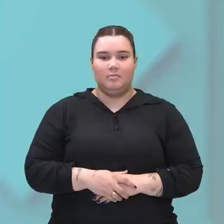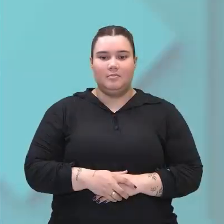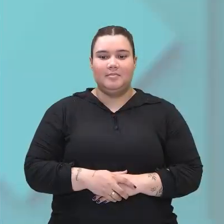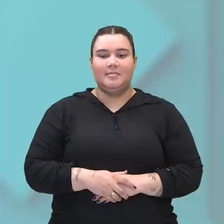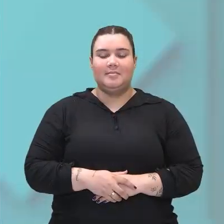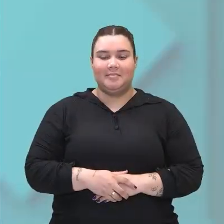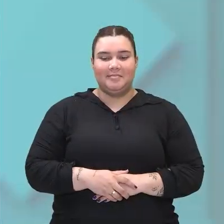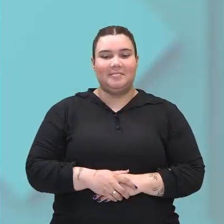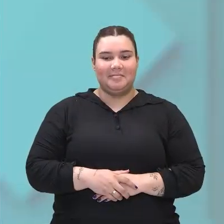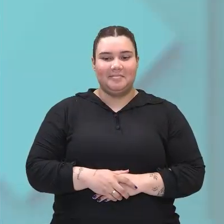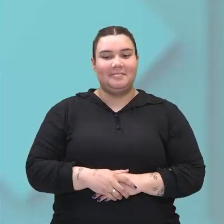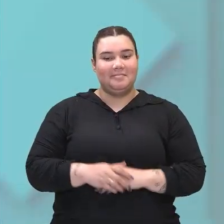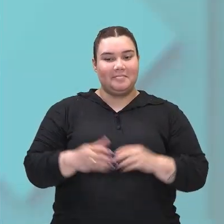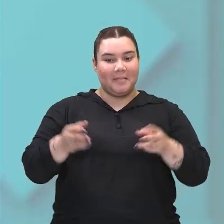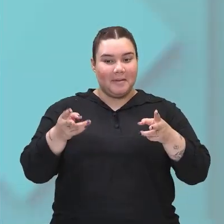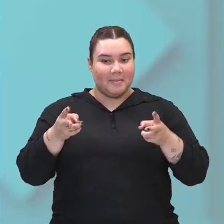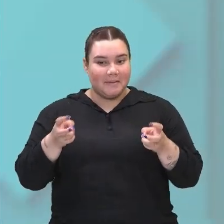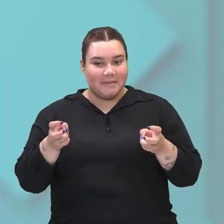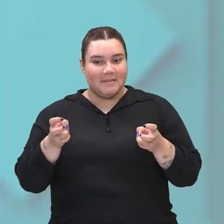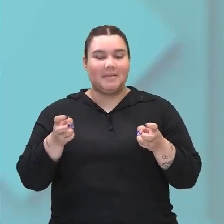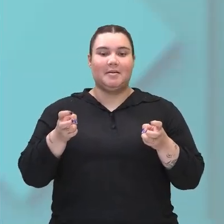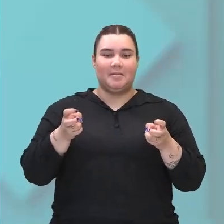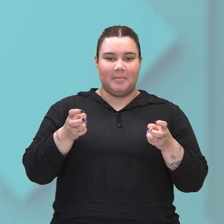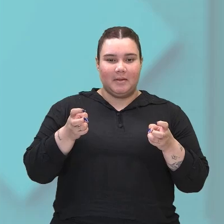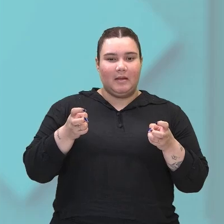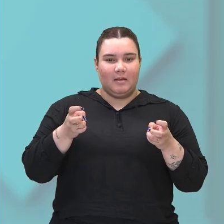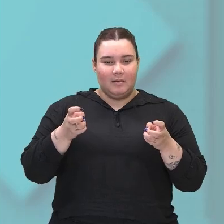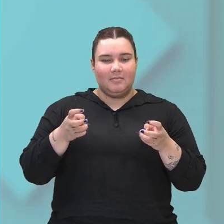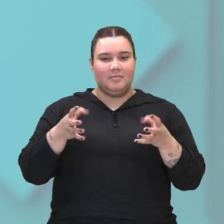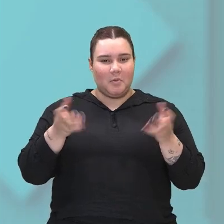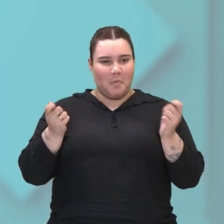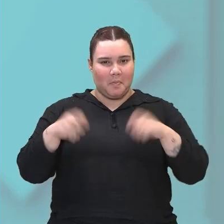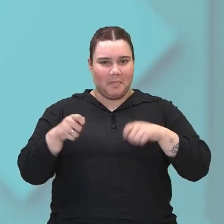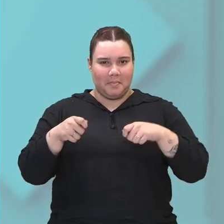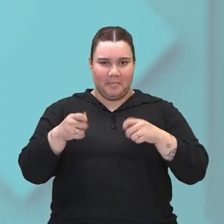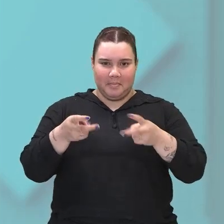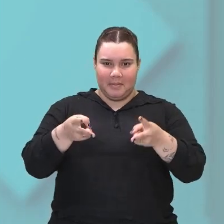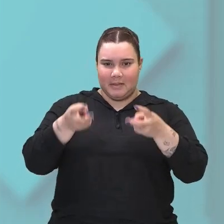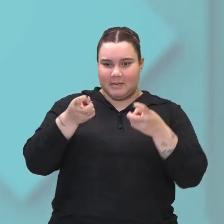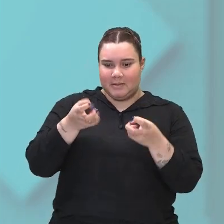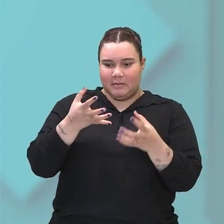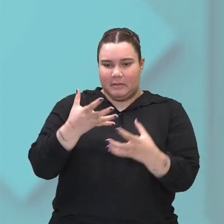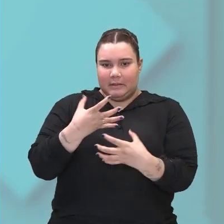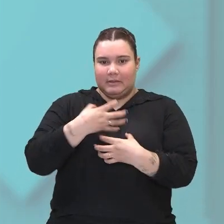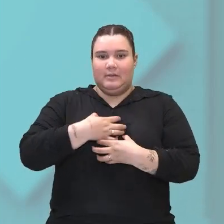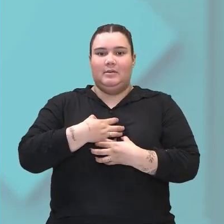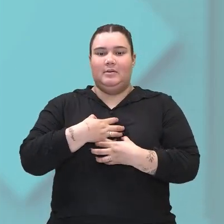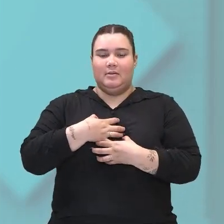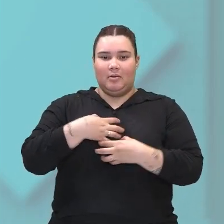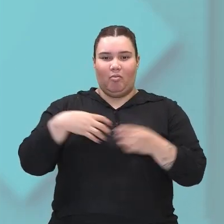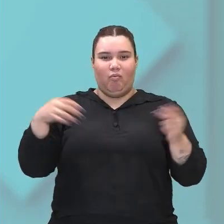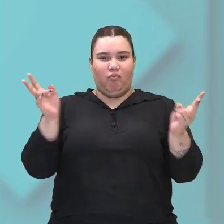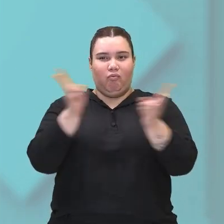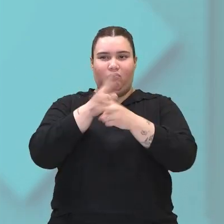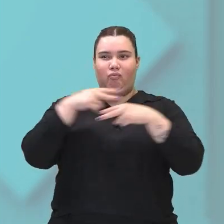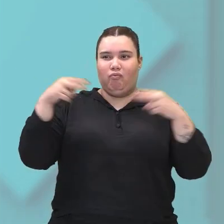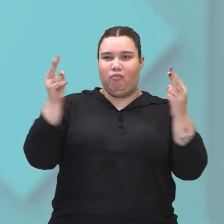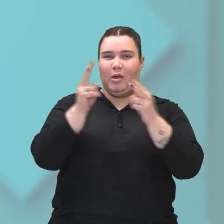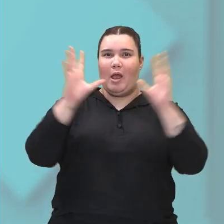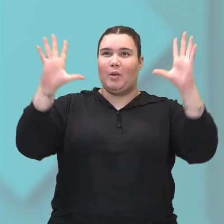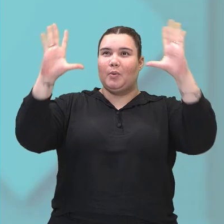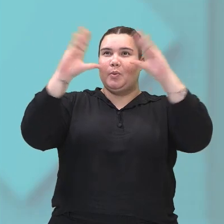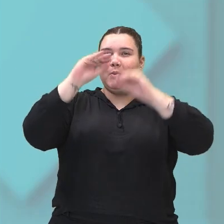Muito bem. Percebeu? Sentiu? Conseguiu quase que estar lá nessa noite